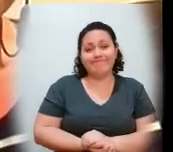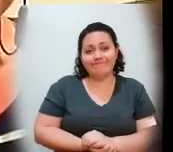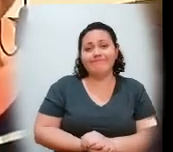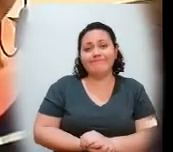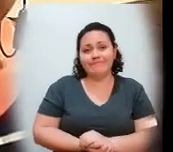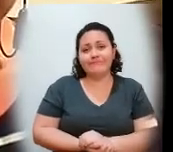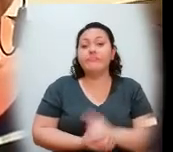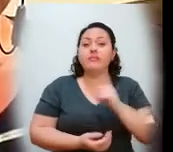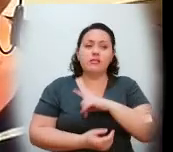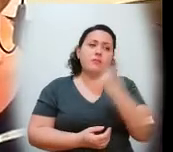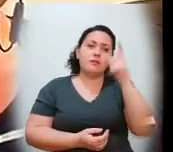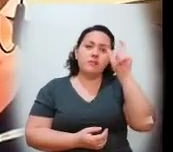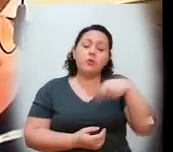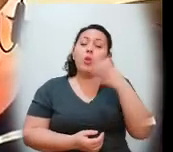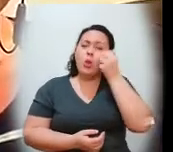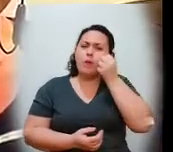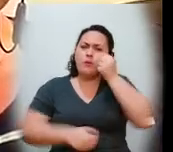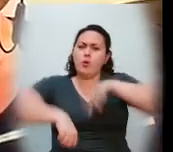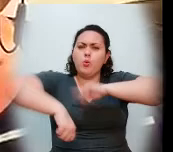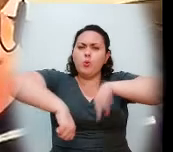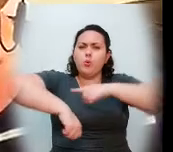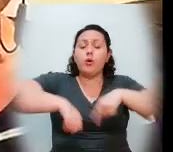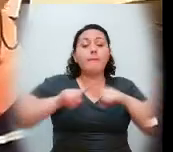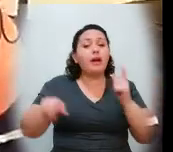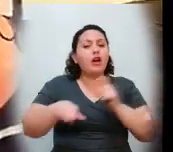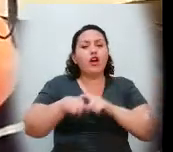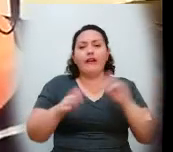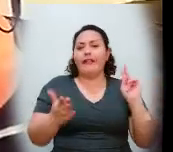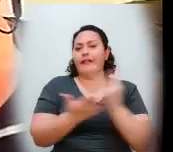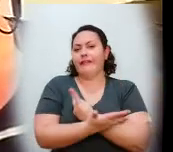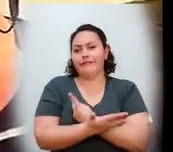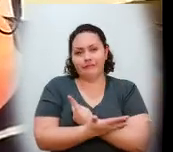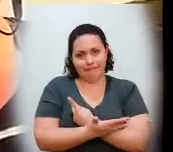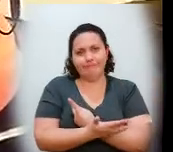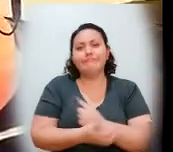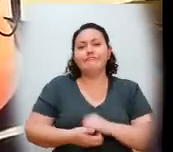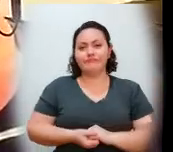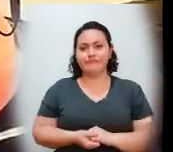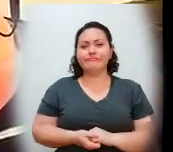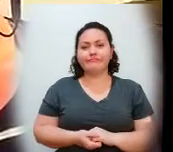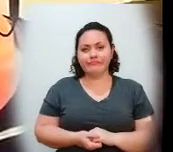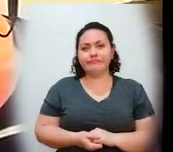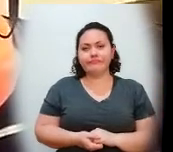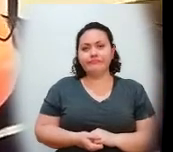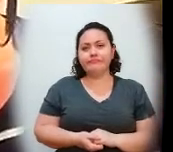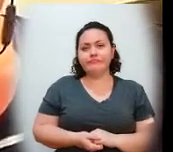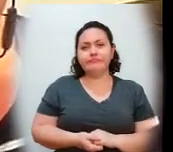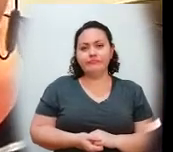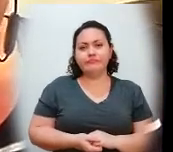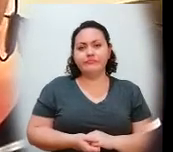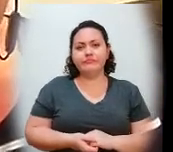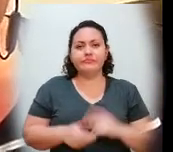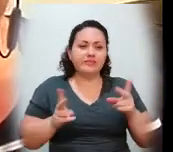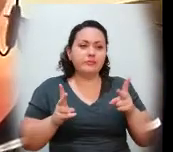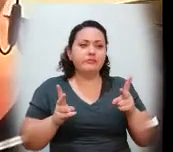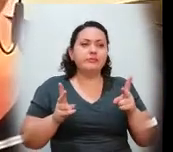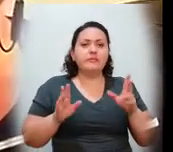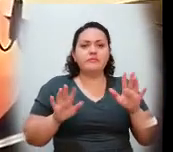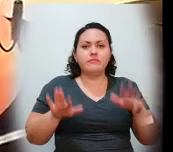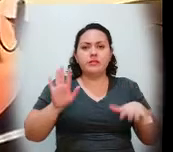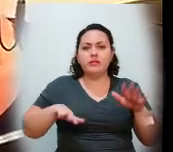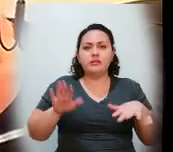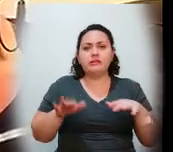Dormindo bastante, mas na hora errada. Ali entre Ali, né? 3 e Entre aí 3 meio-dia.